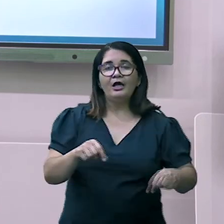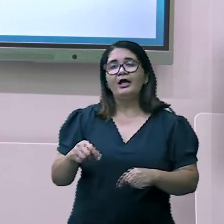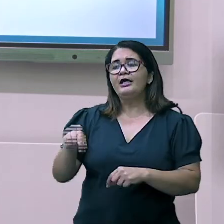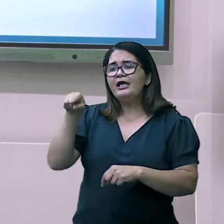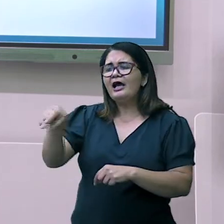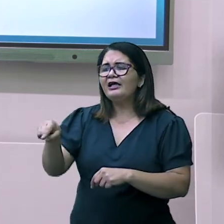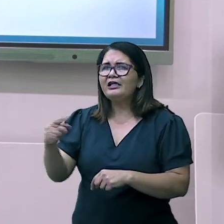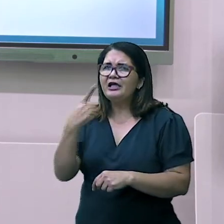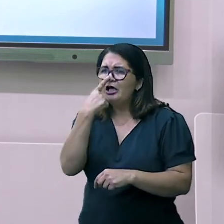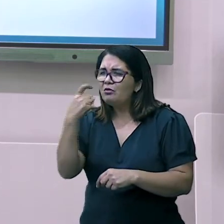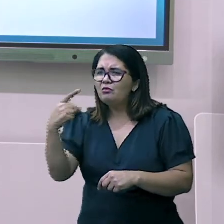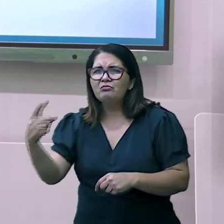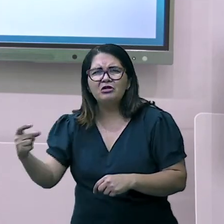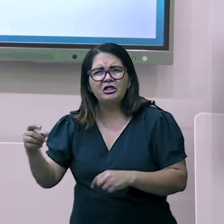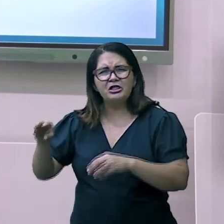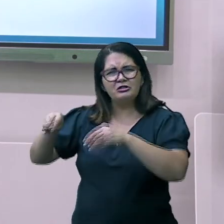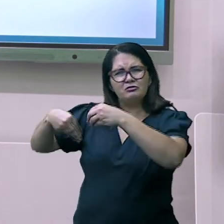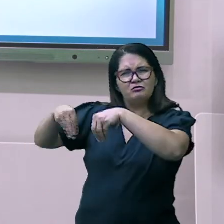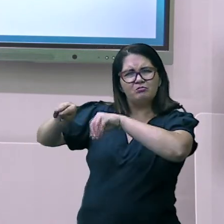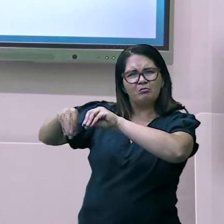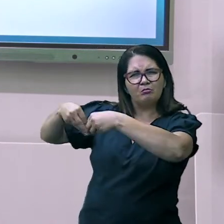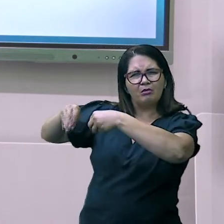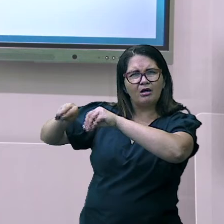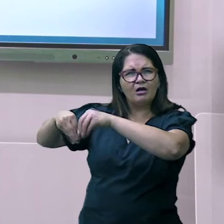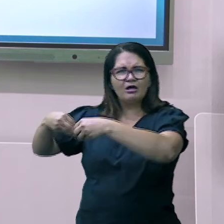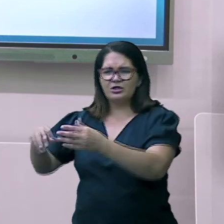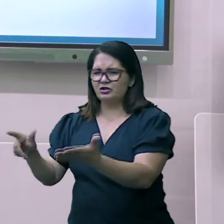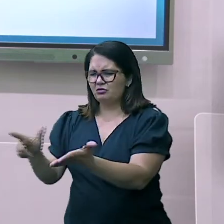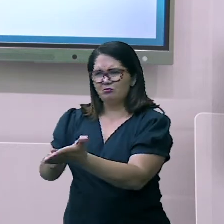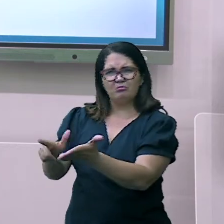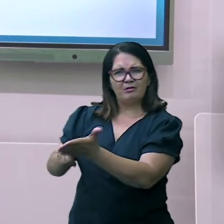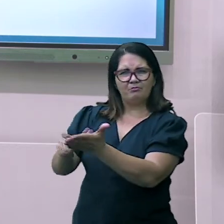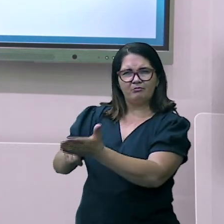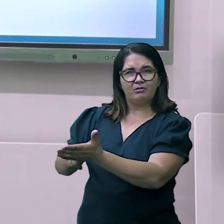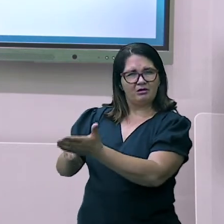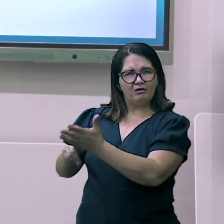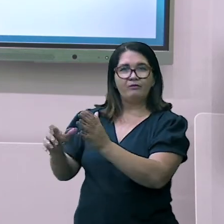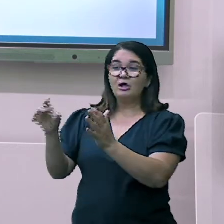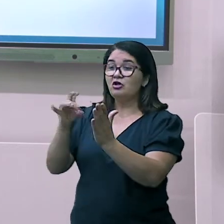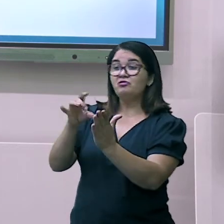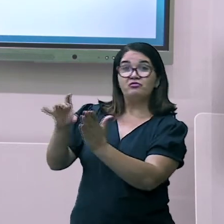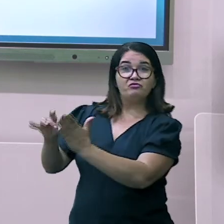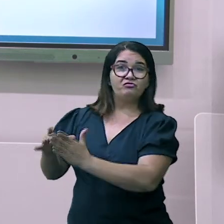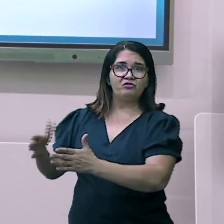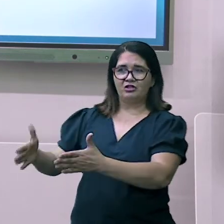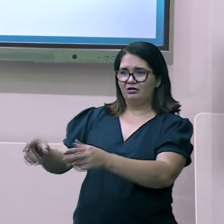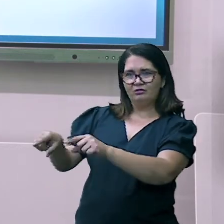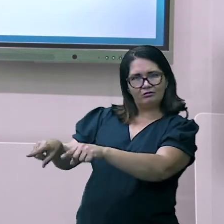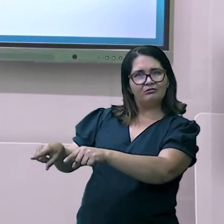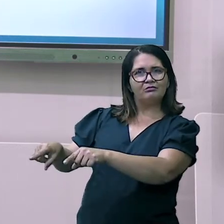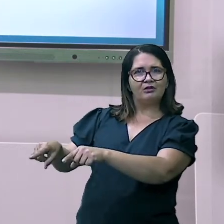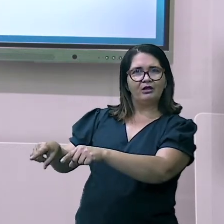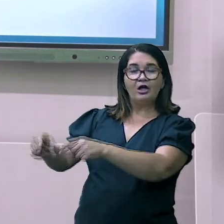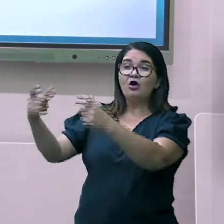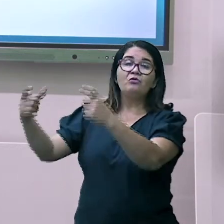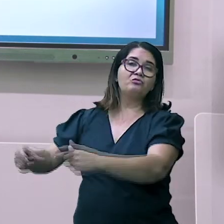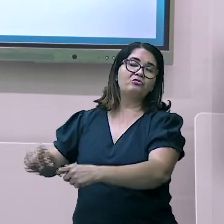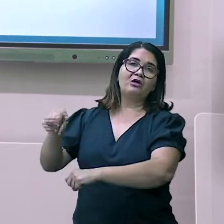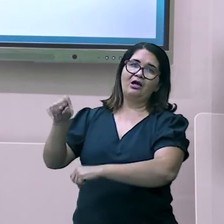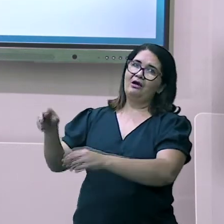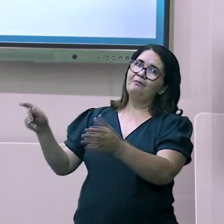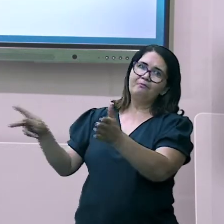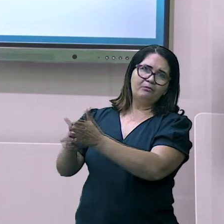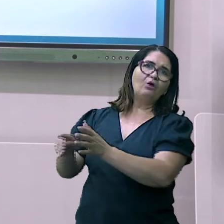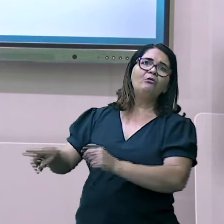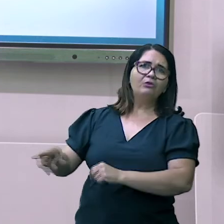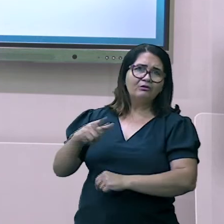feitos, jogados em locais indevidos, né? O descarte indevido de lixo. Nós pensamos